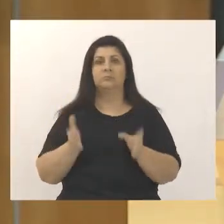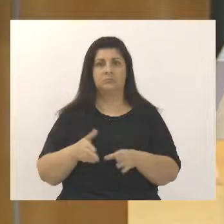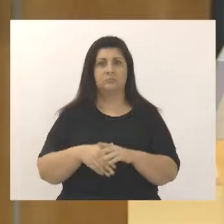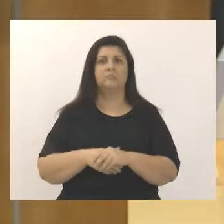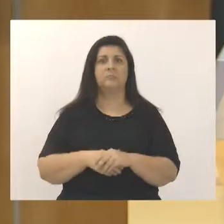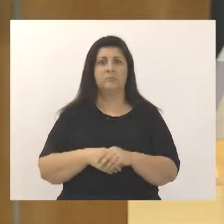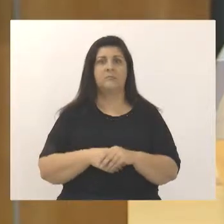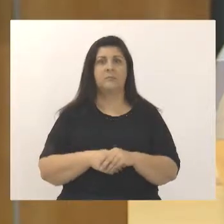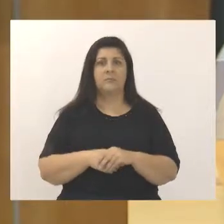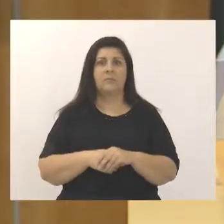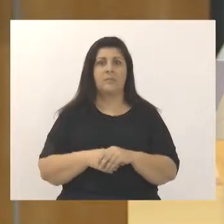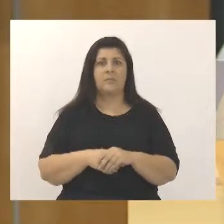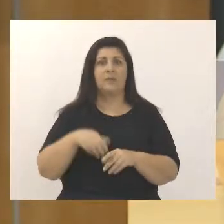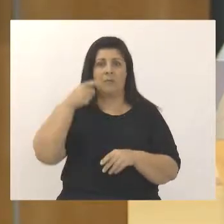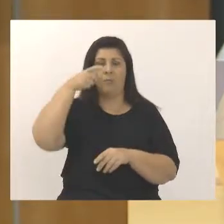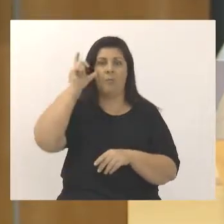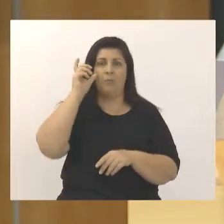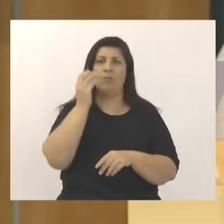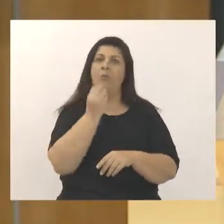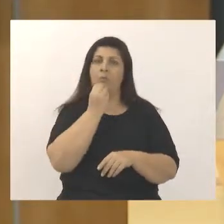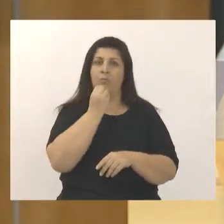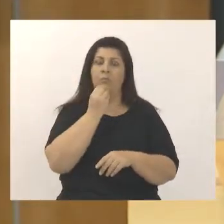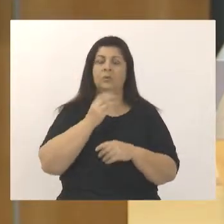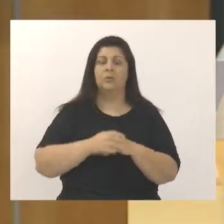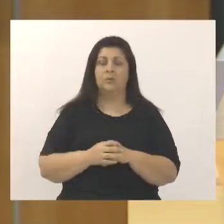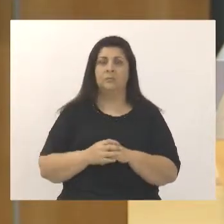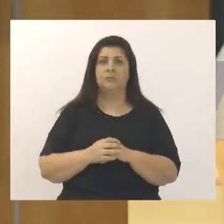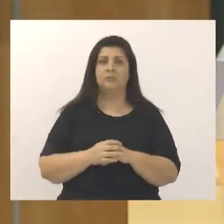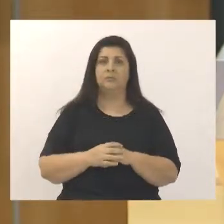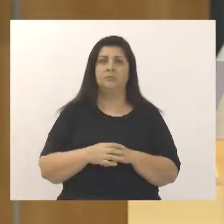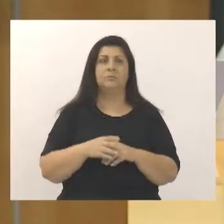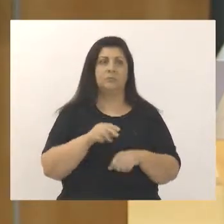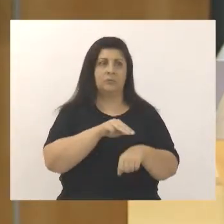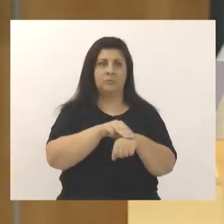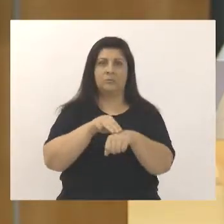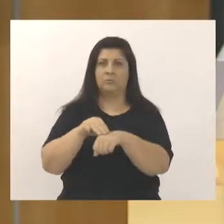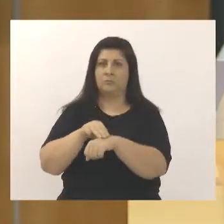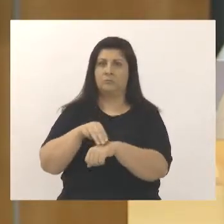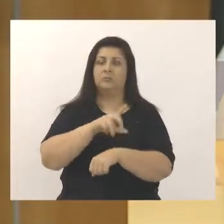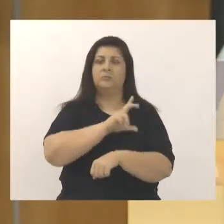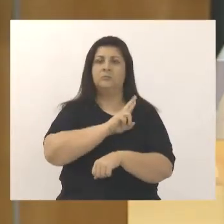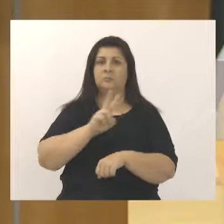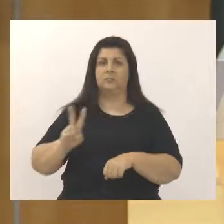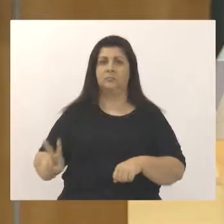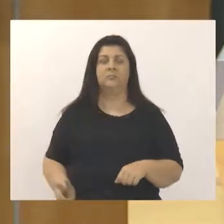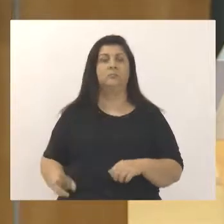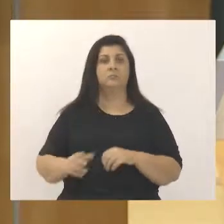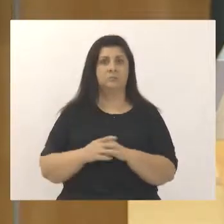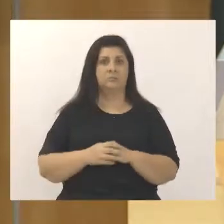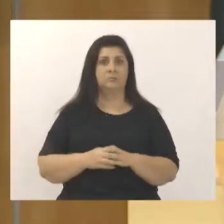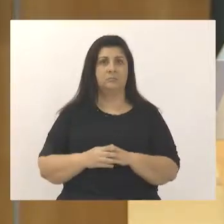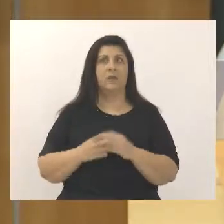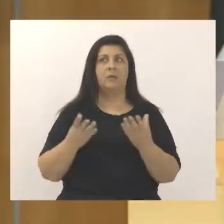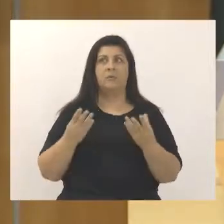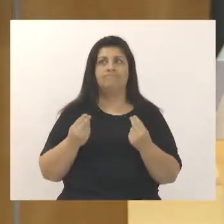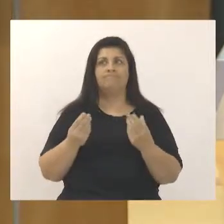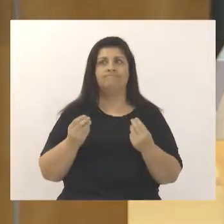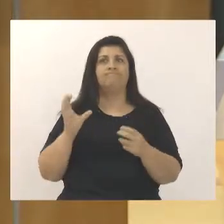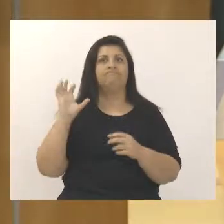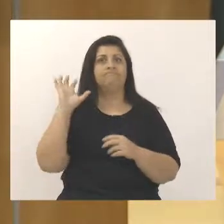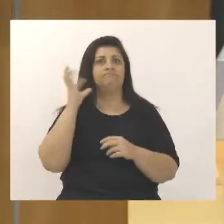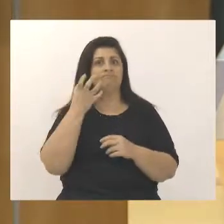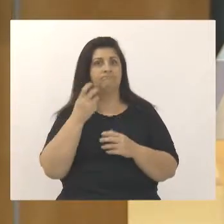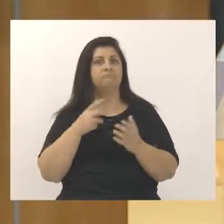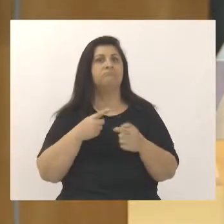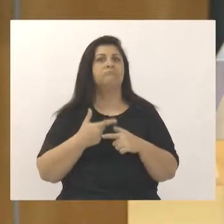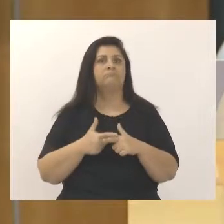depoimentos médicos, onde tive a oportunidade de passar para alguns vereadores, de situações constrangedoras e